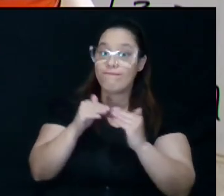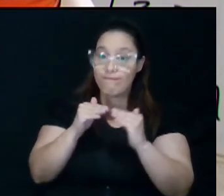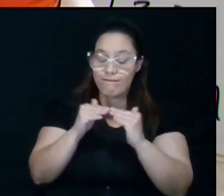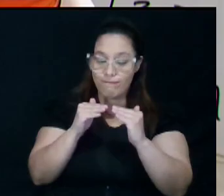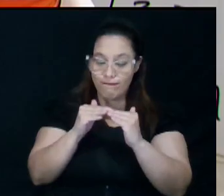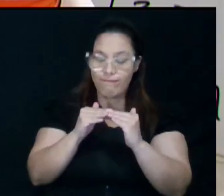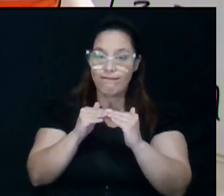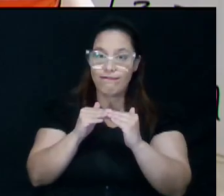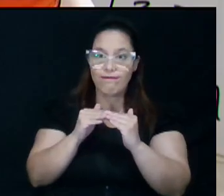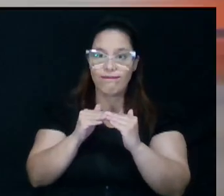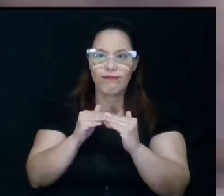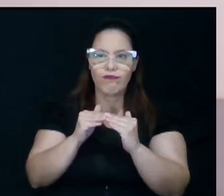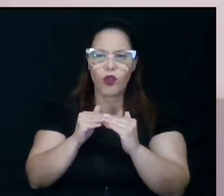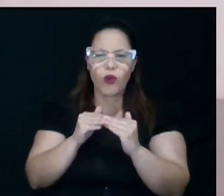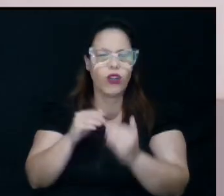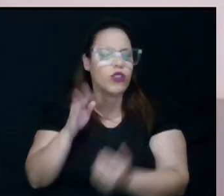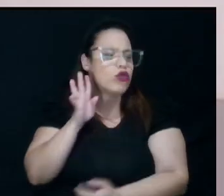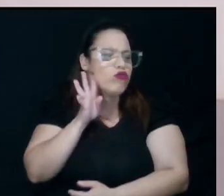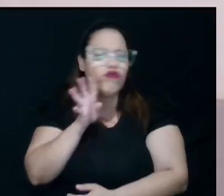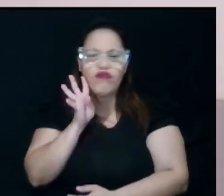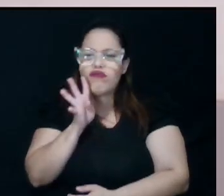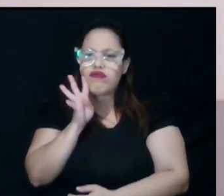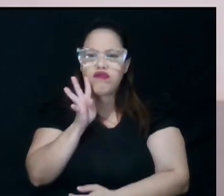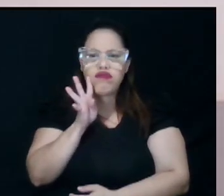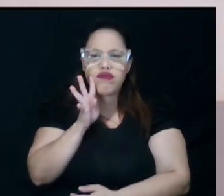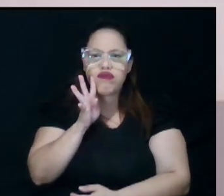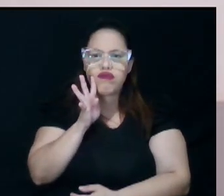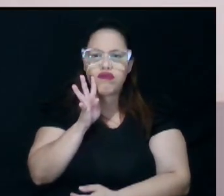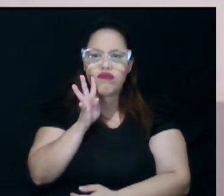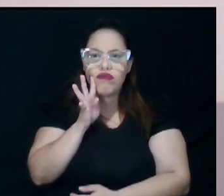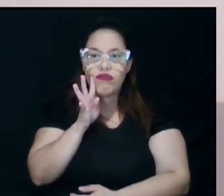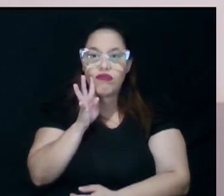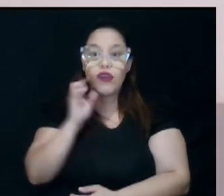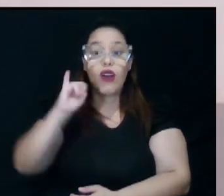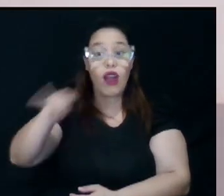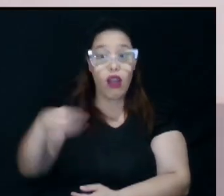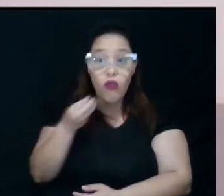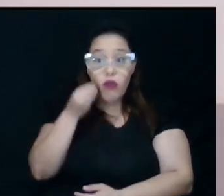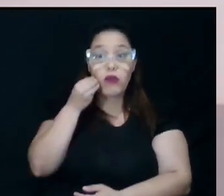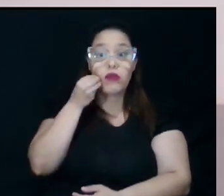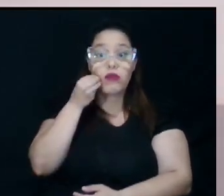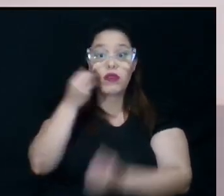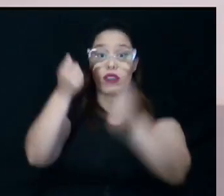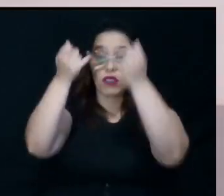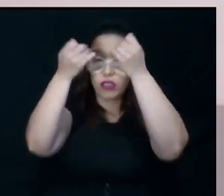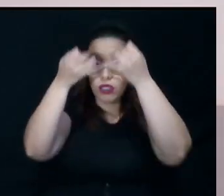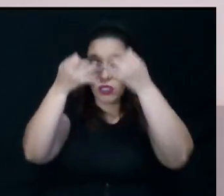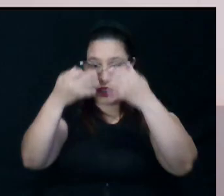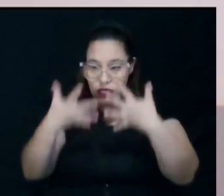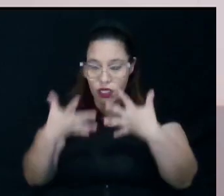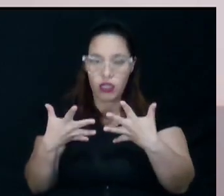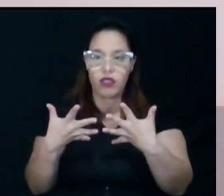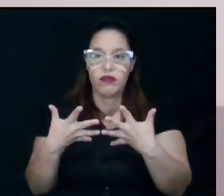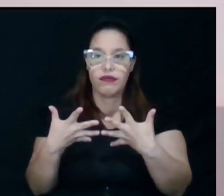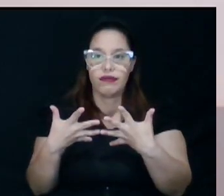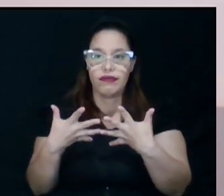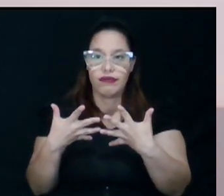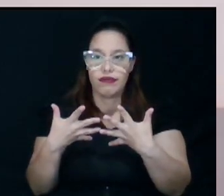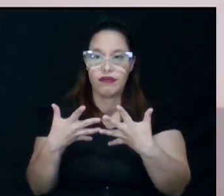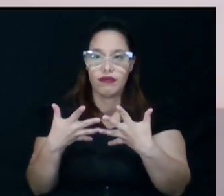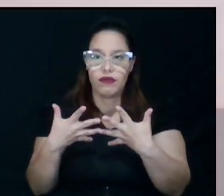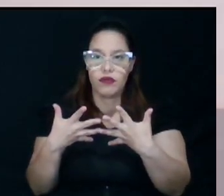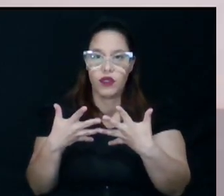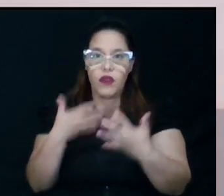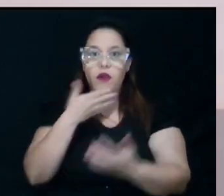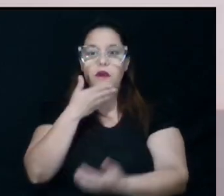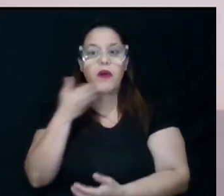super interessante. Então, vamos aproveitar para você explicar melhor essa frase dita por você. A melhor maneira